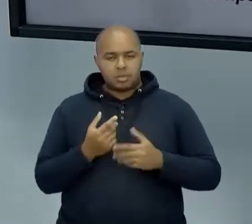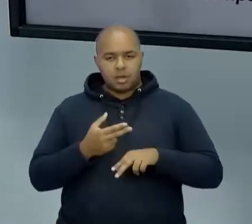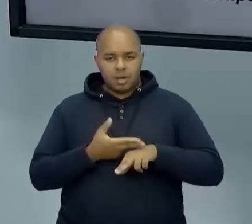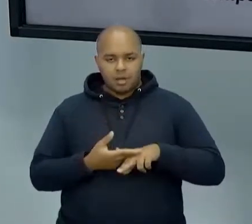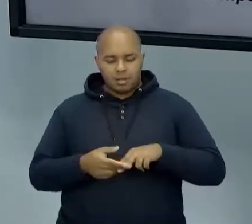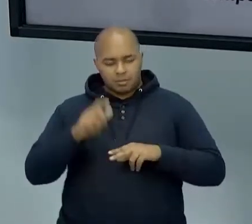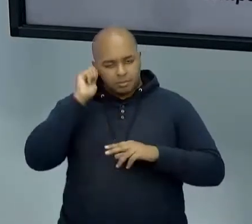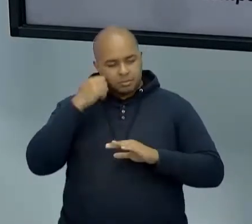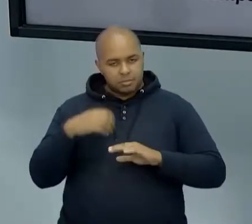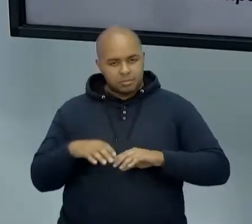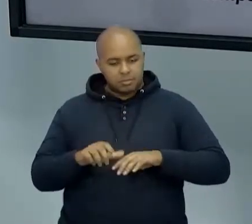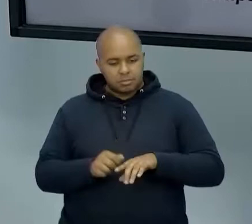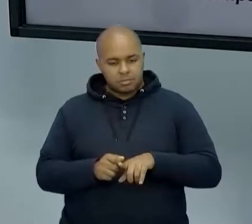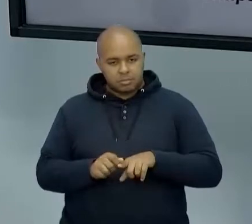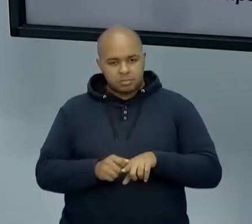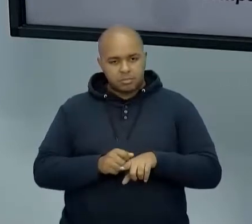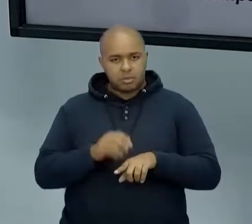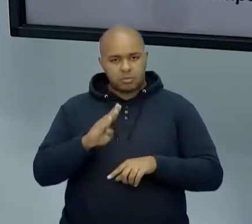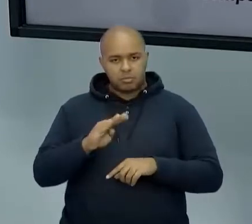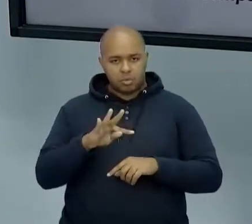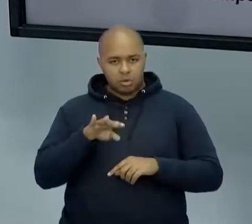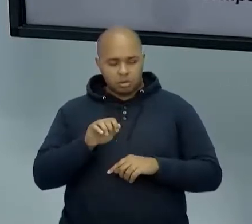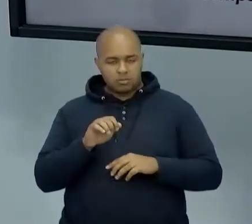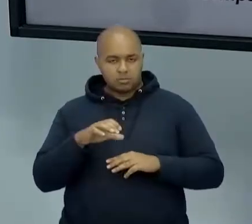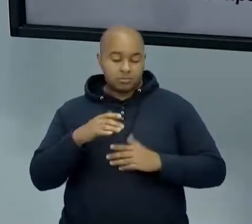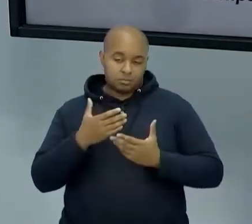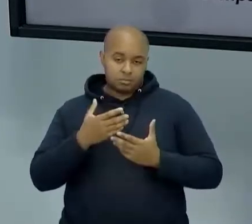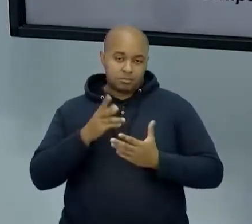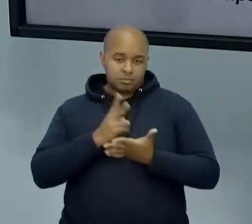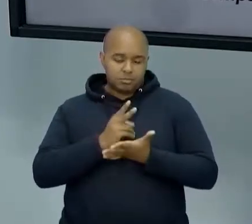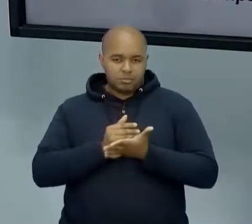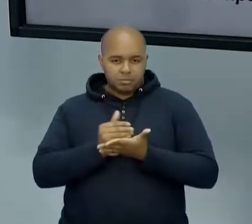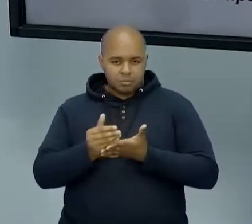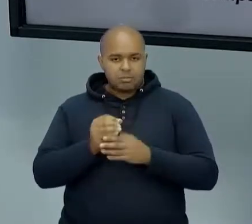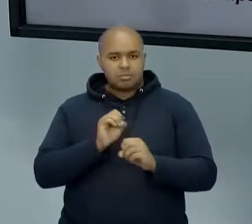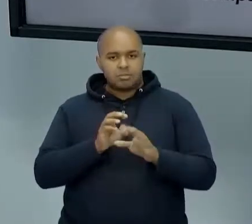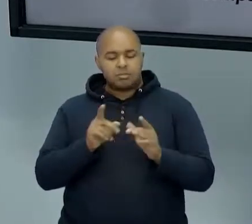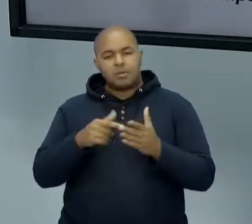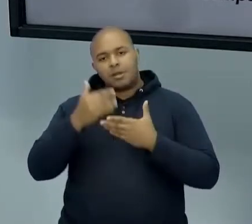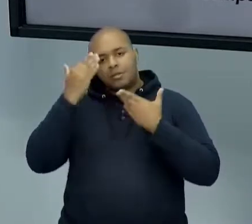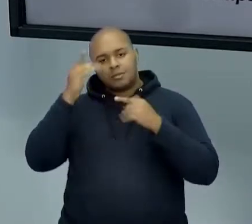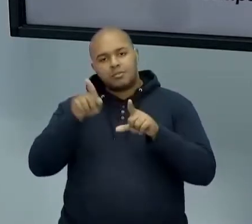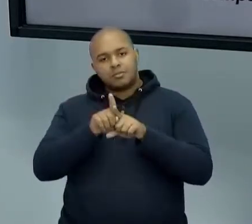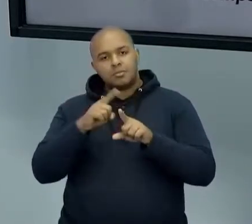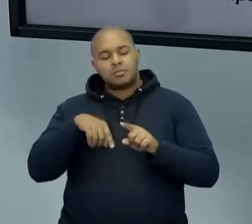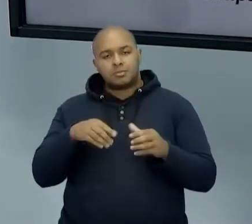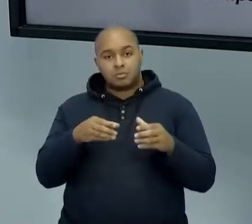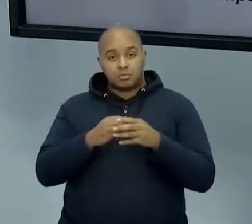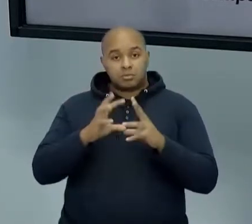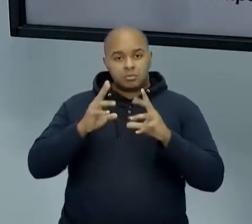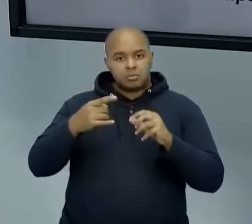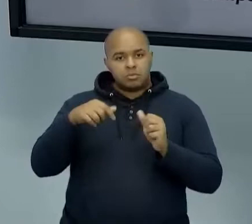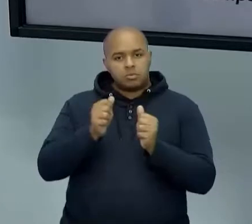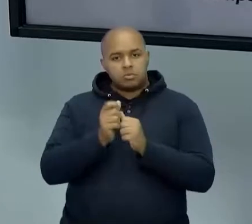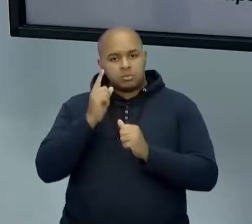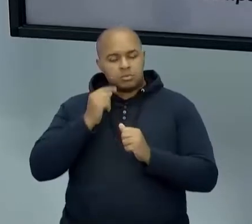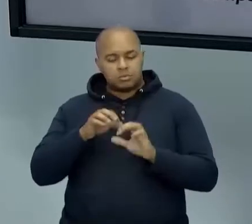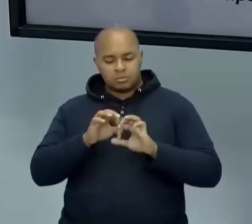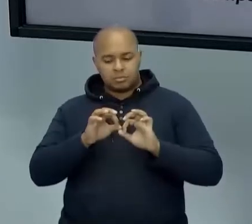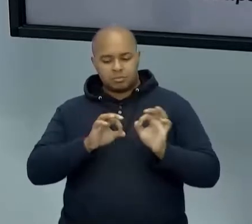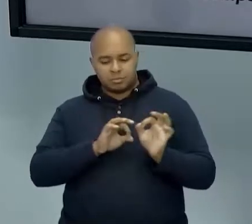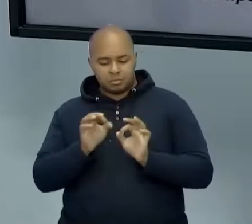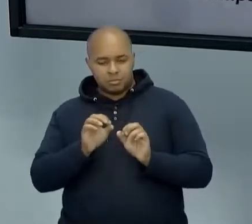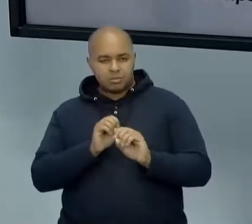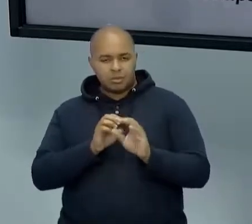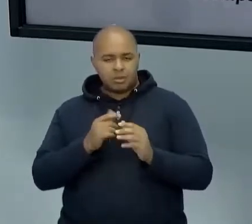calça preta e botas. E sempre começo a minha aula agradecendo a essa equipe maravilhosa desse estúdio que faz